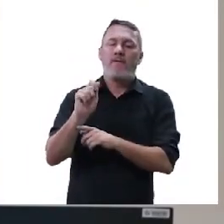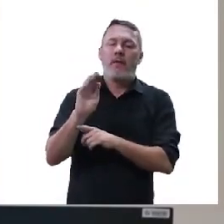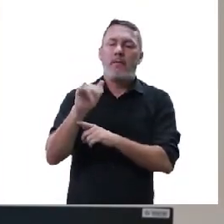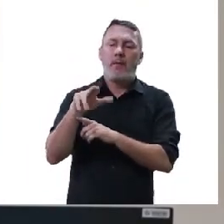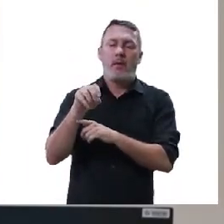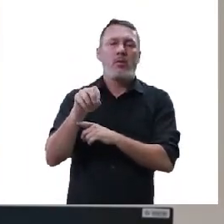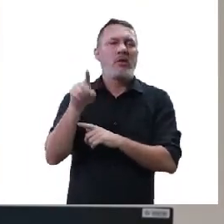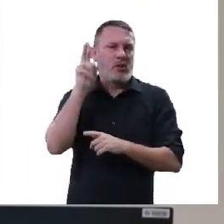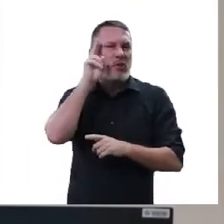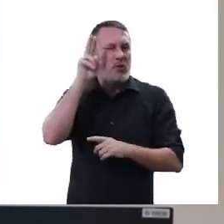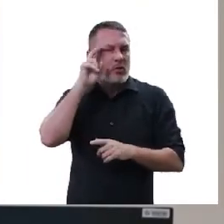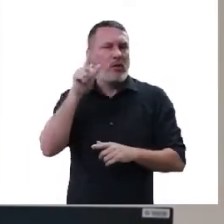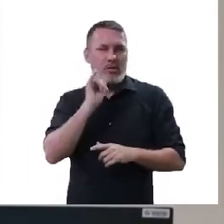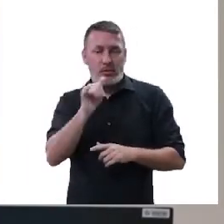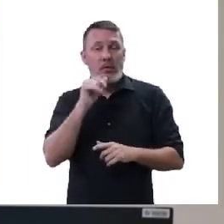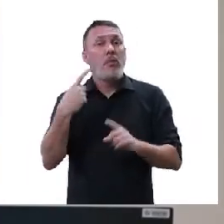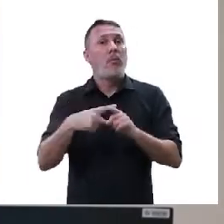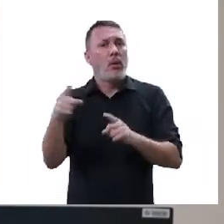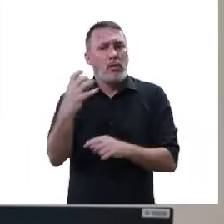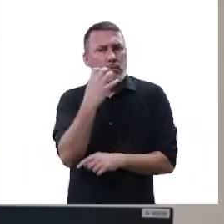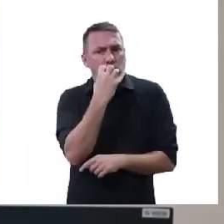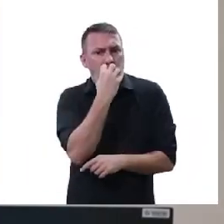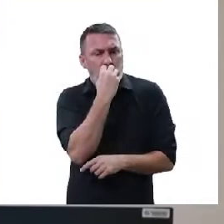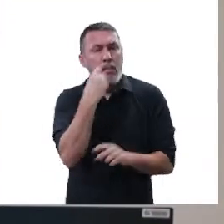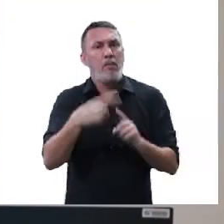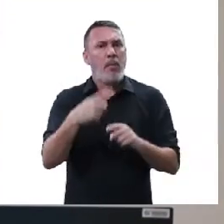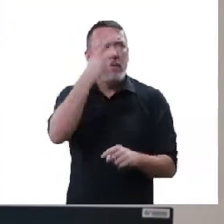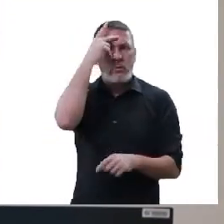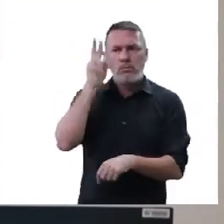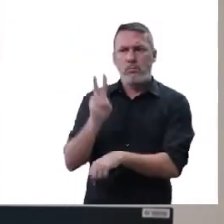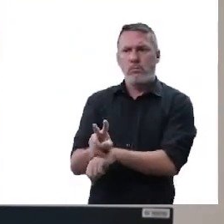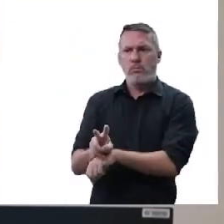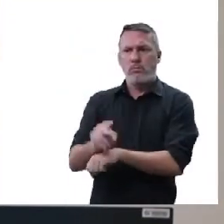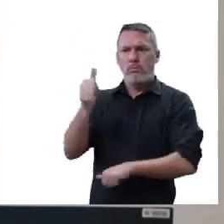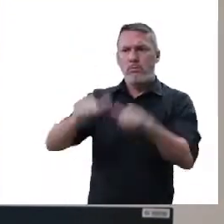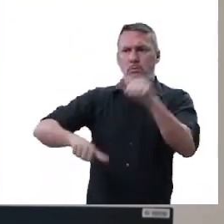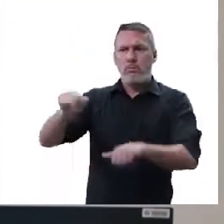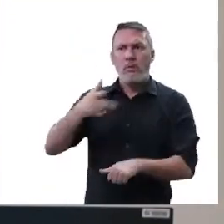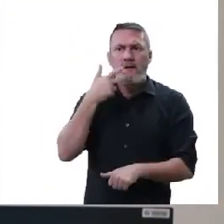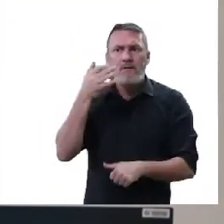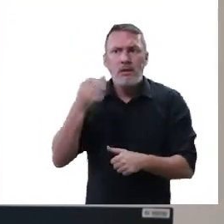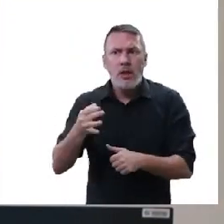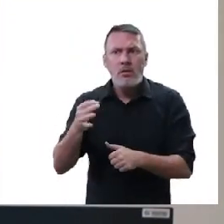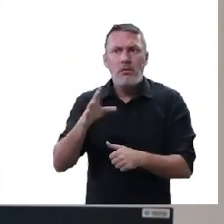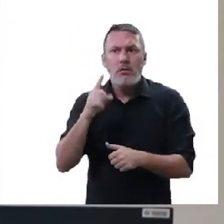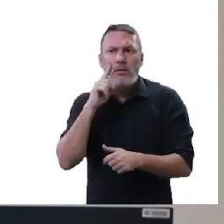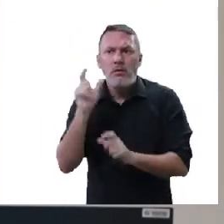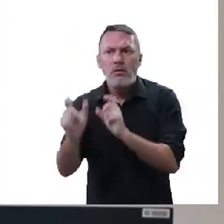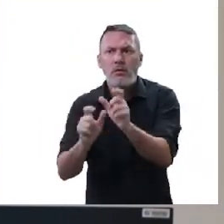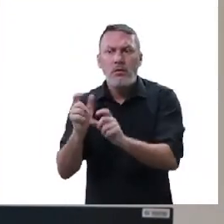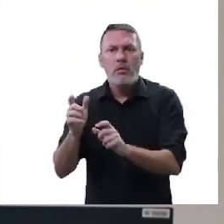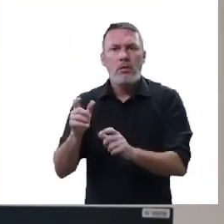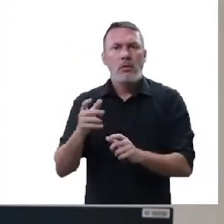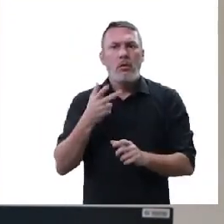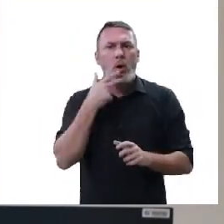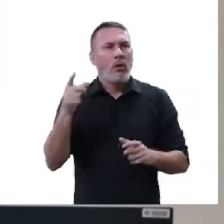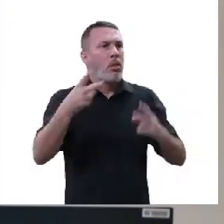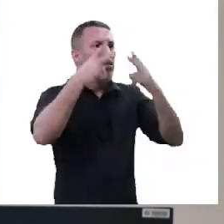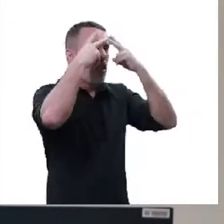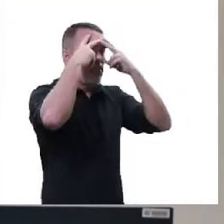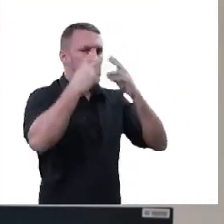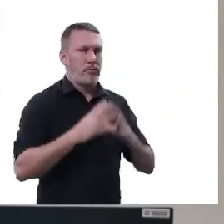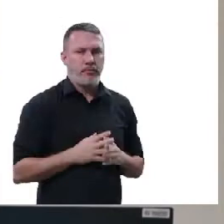com as pessoas, porque a todo momento ele estava sendo ali analisado, julgado. Nós temos também que, olha a